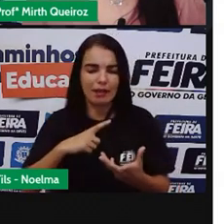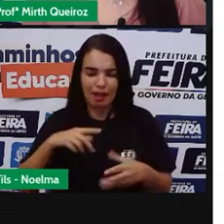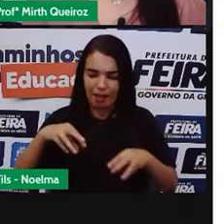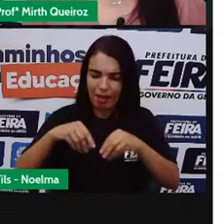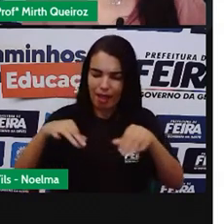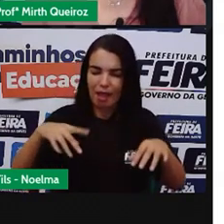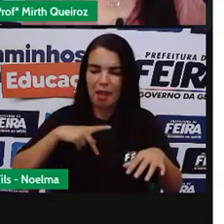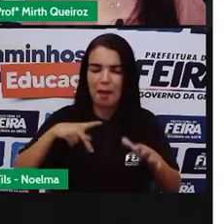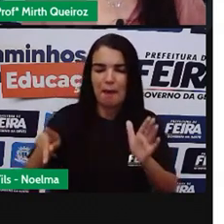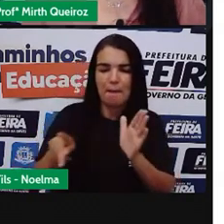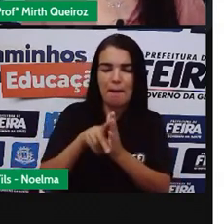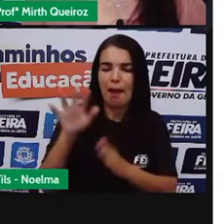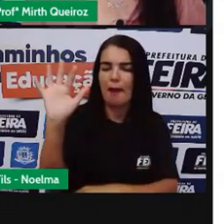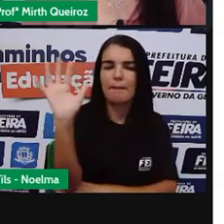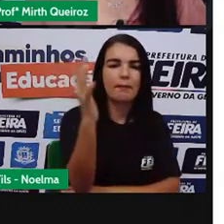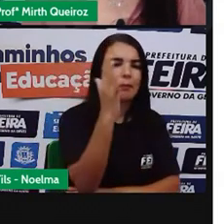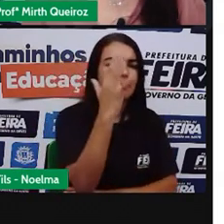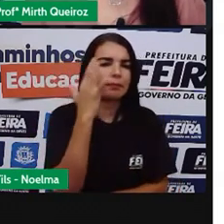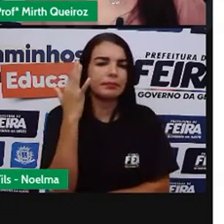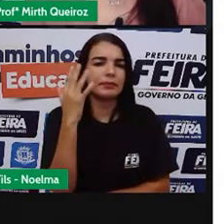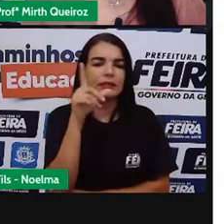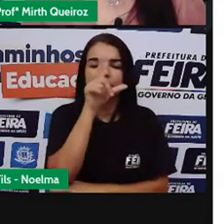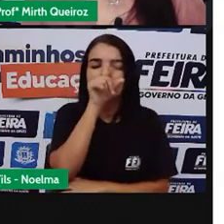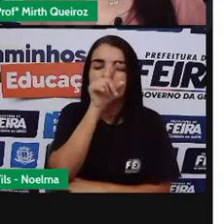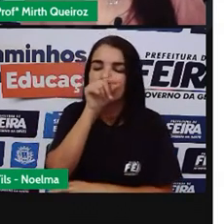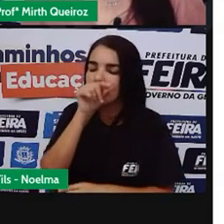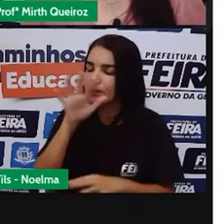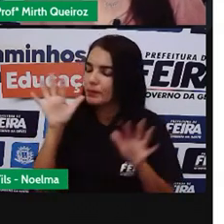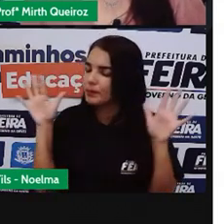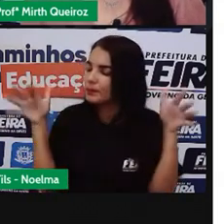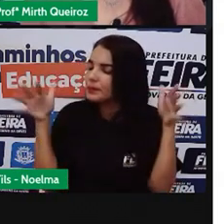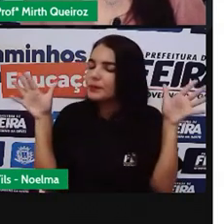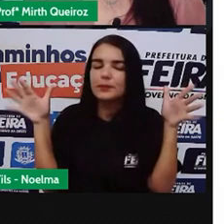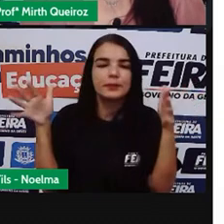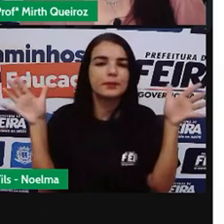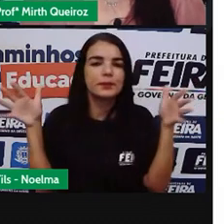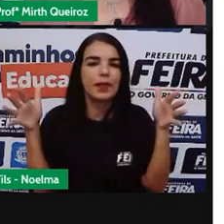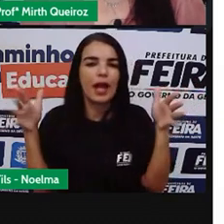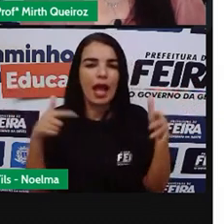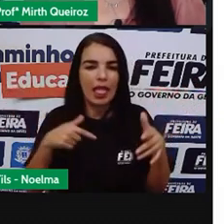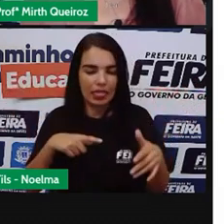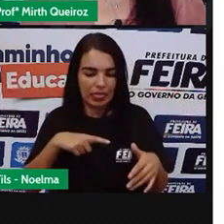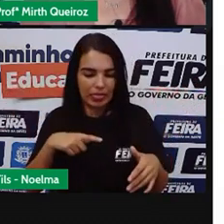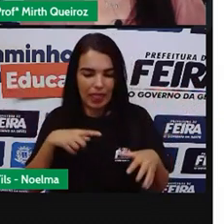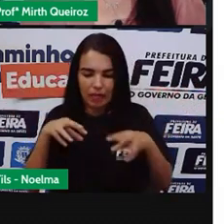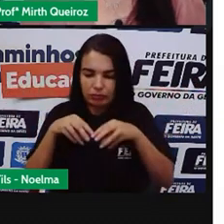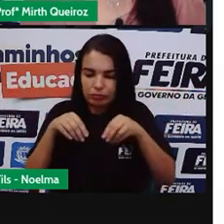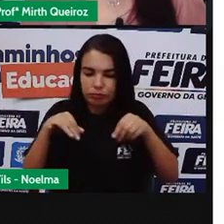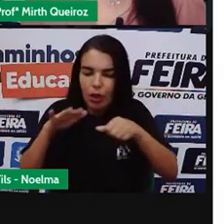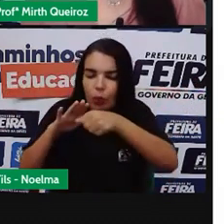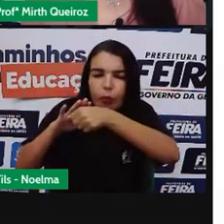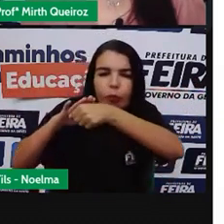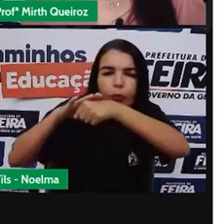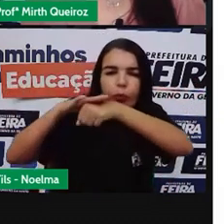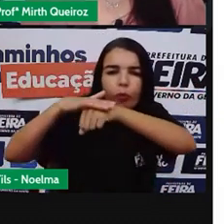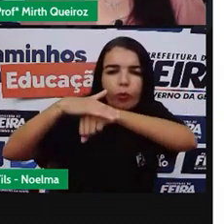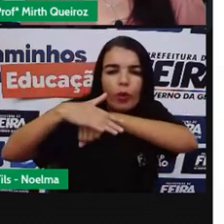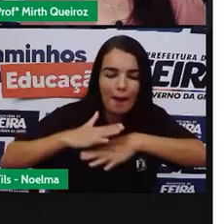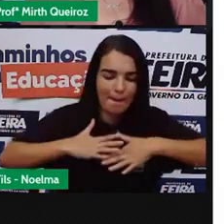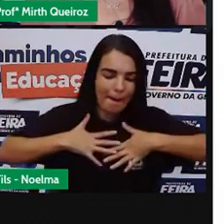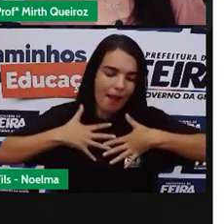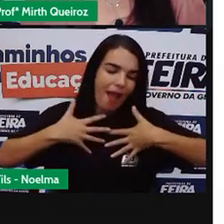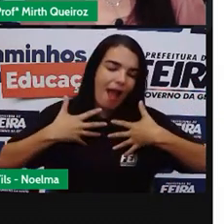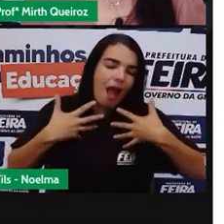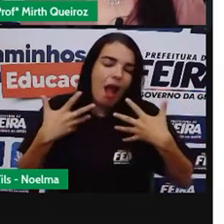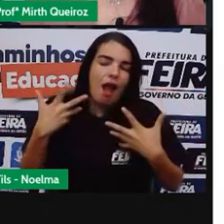sabiá. Minha terra tem primores, que tais não encontra o cá. Em cismar sozinho à noite, mais prazer encontro